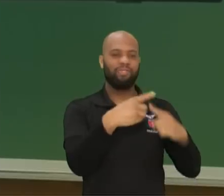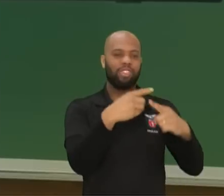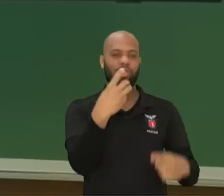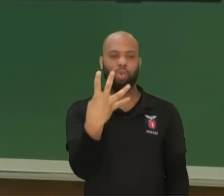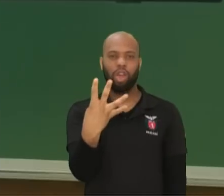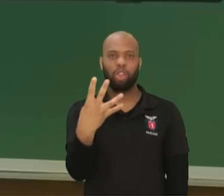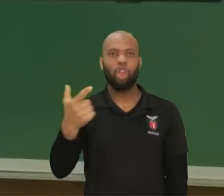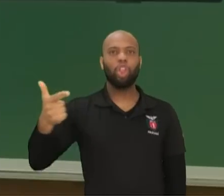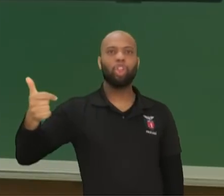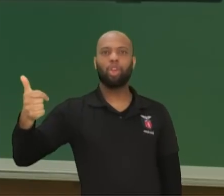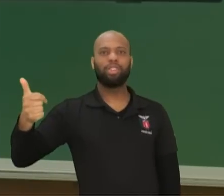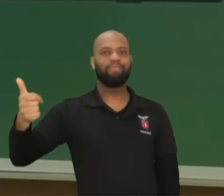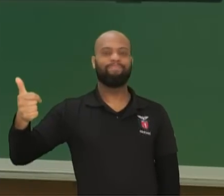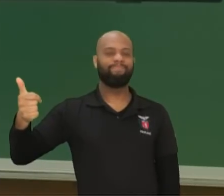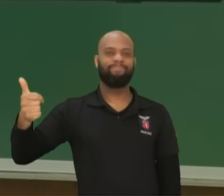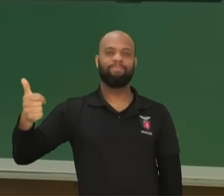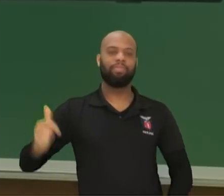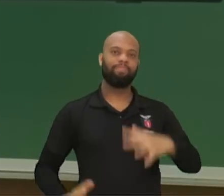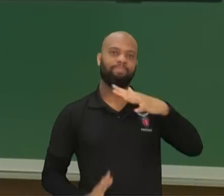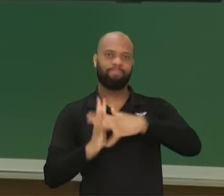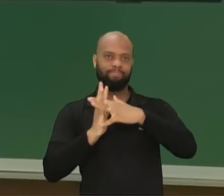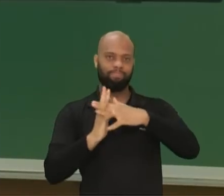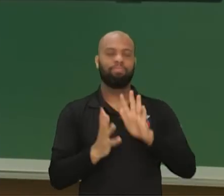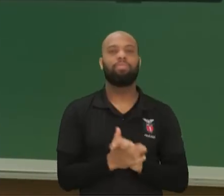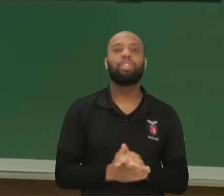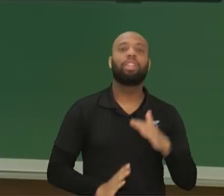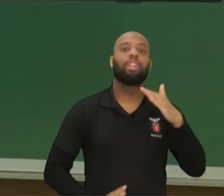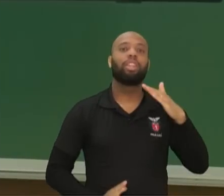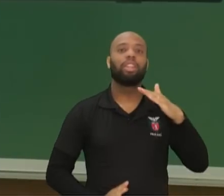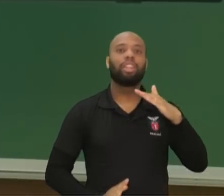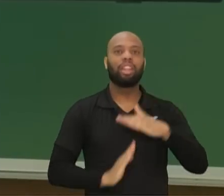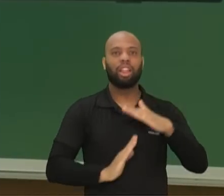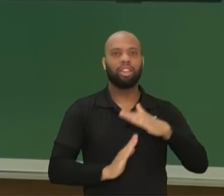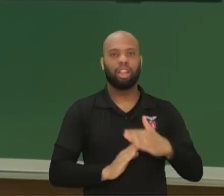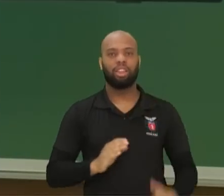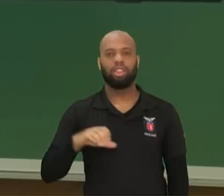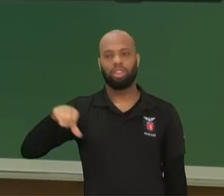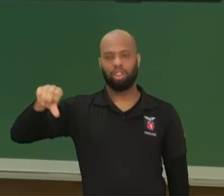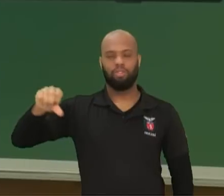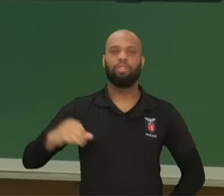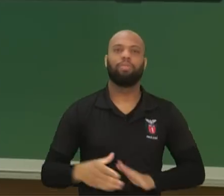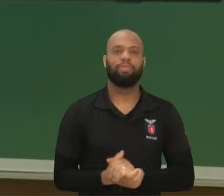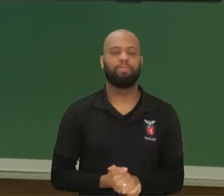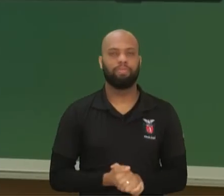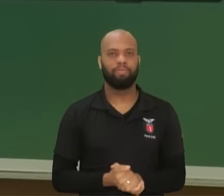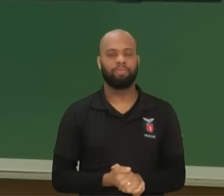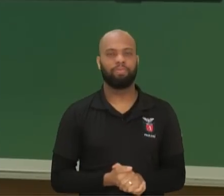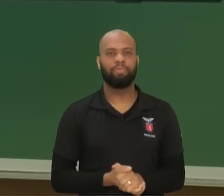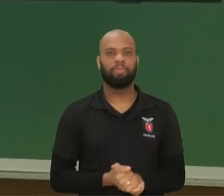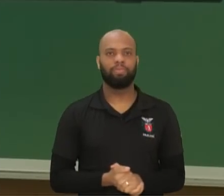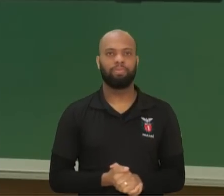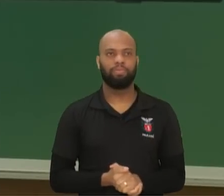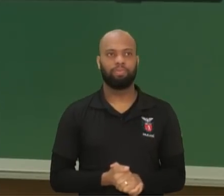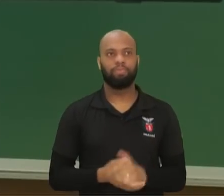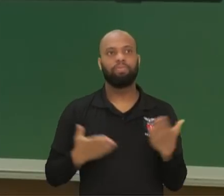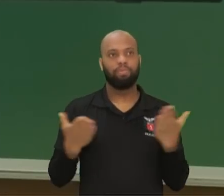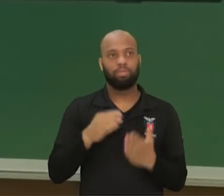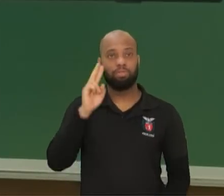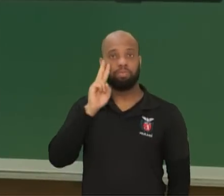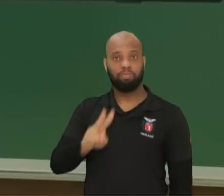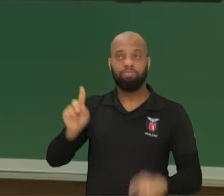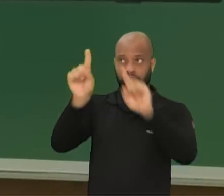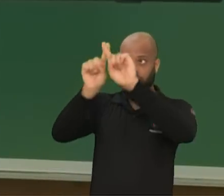12, mas já passa, né? Então é até ali o 9, tá bom? Então, só para olhar